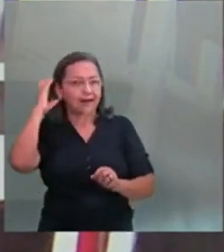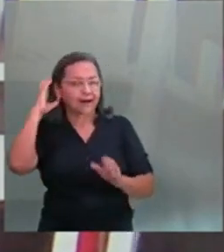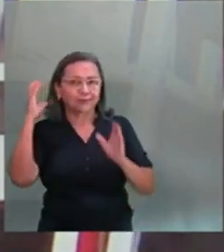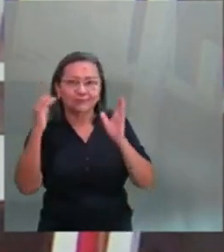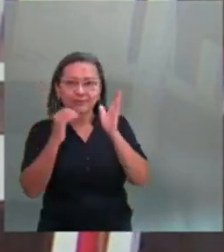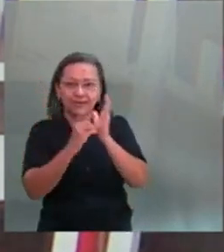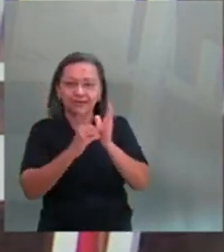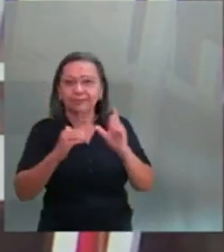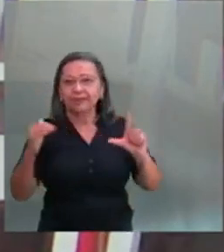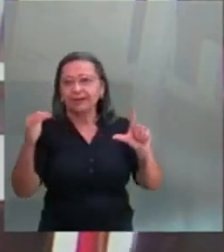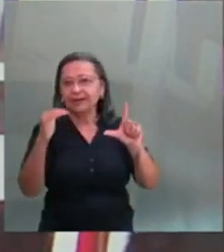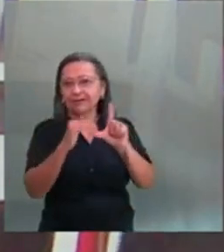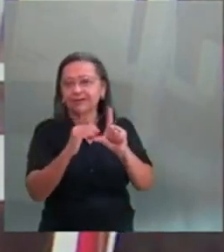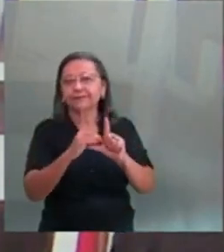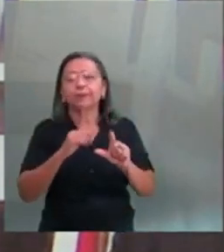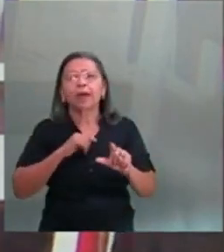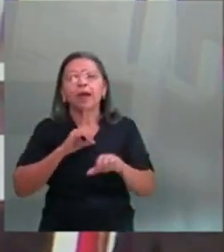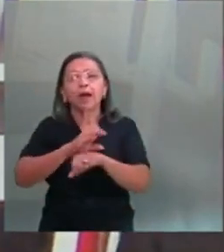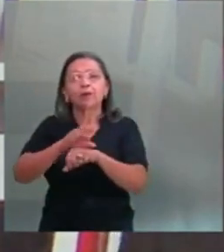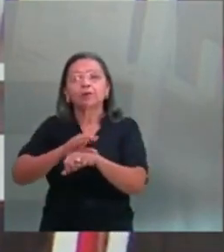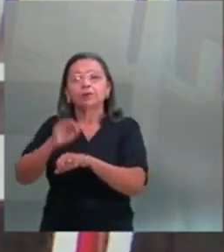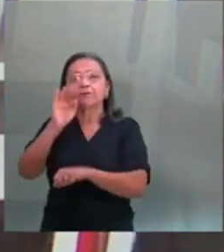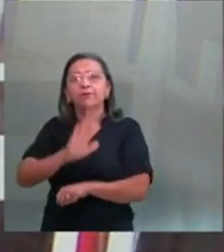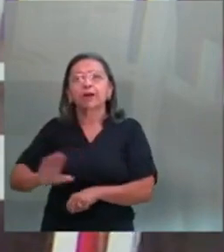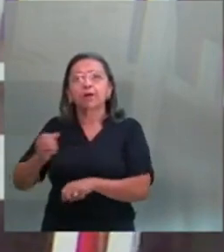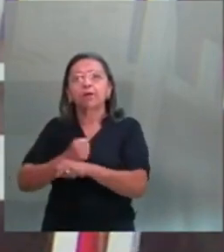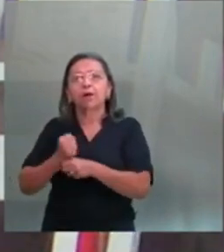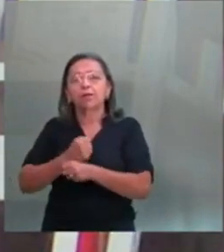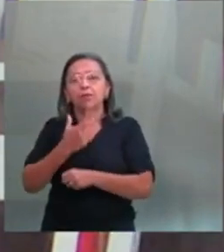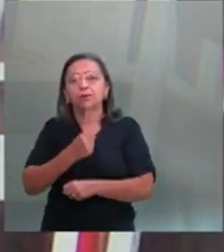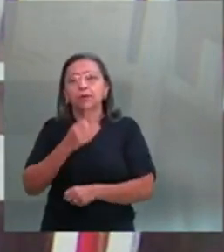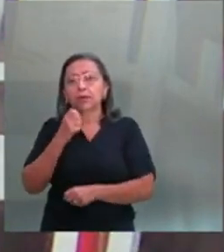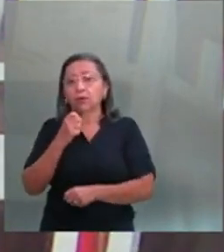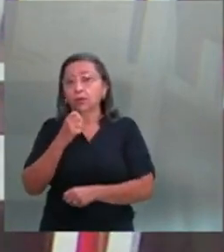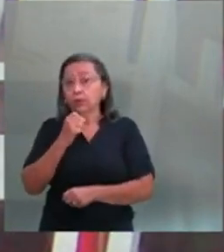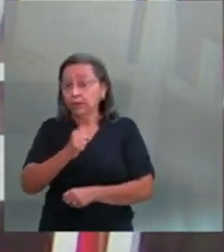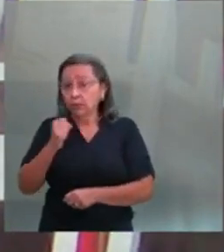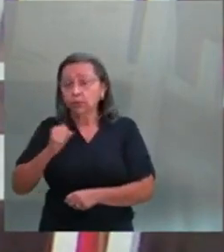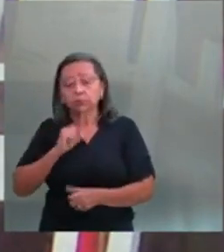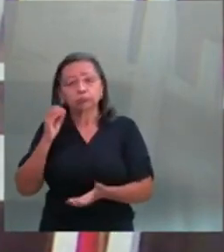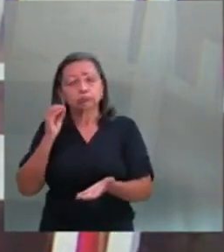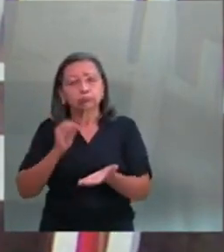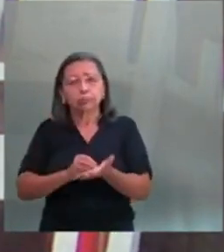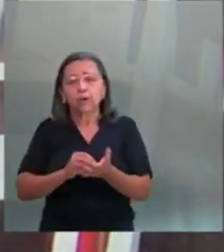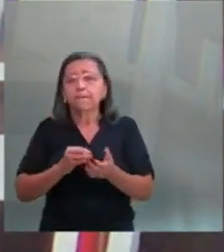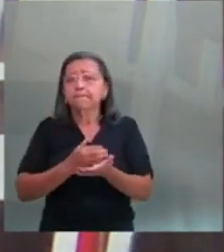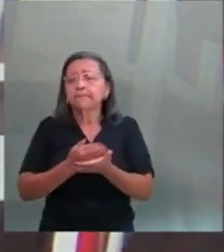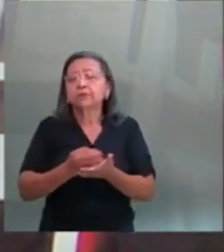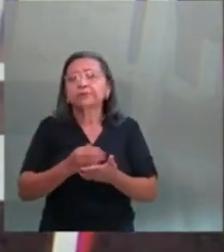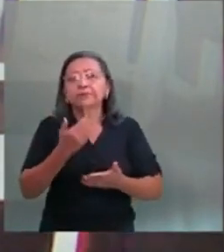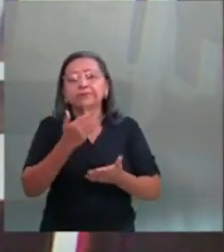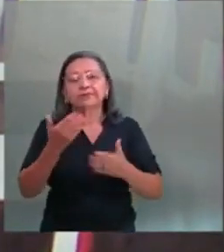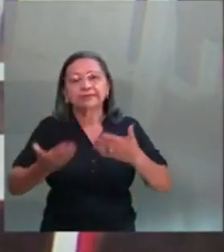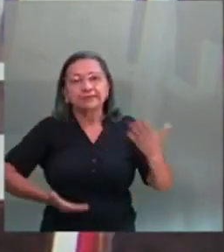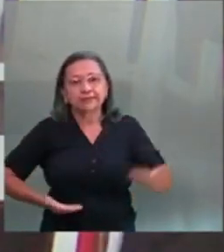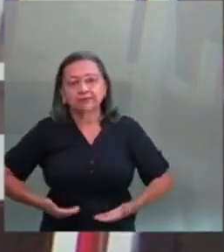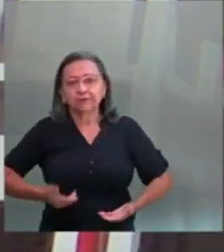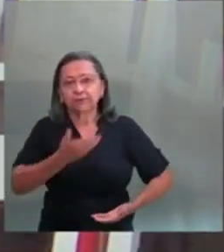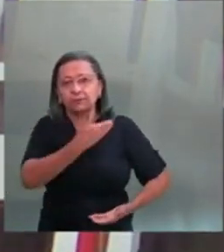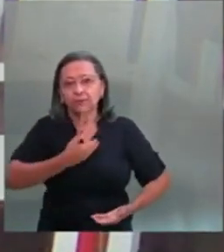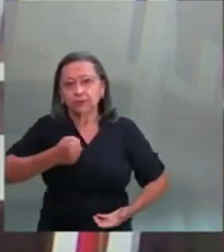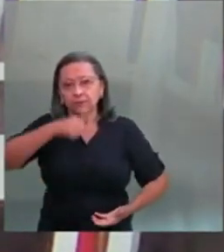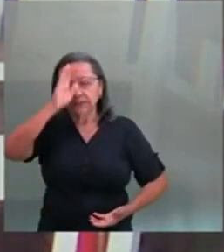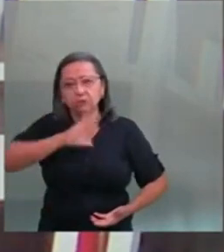da Agência Senado. A Constituição Federal de 88 estabeleceu os princípios para os serviços públicos no Brasil, definindo